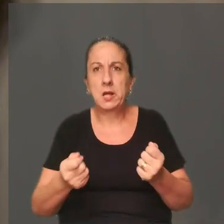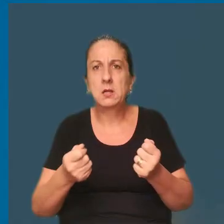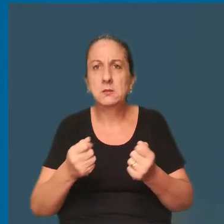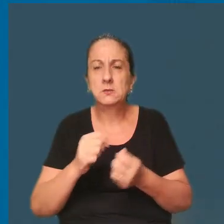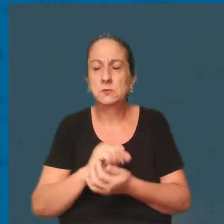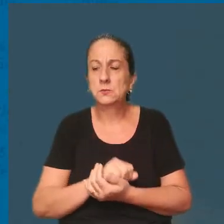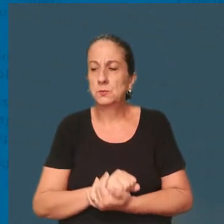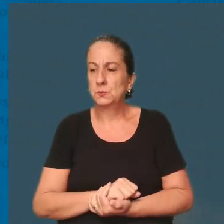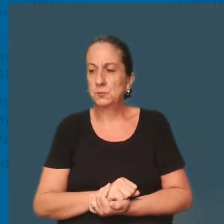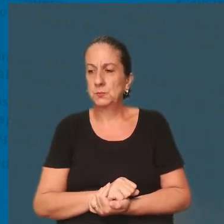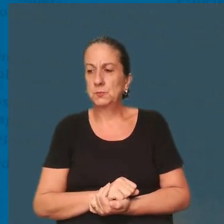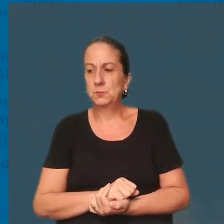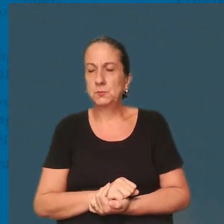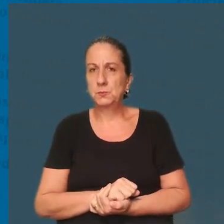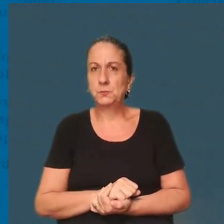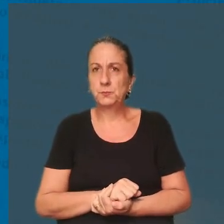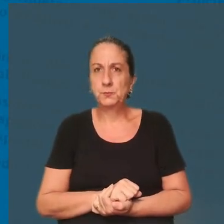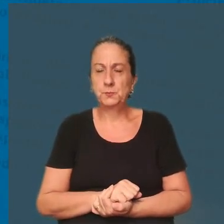gastos.